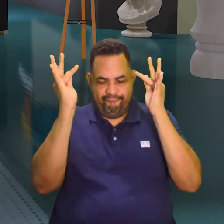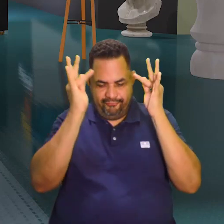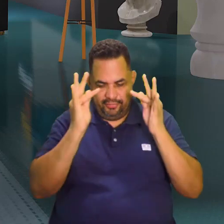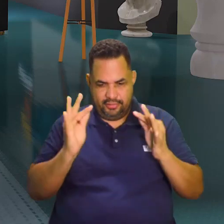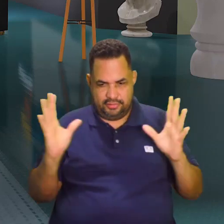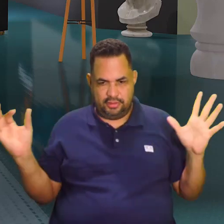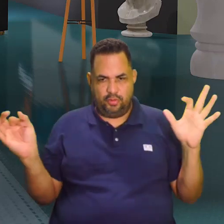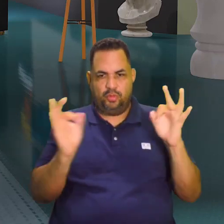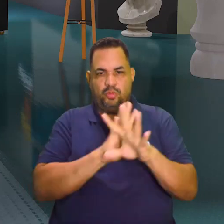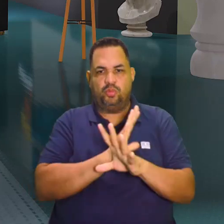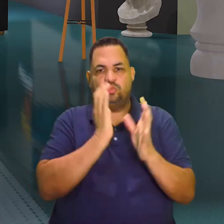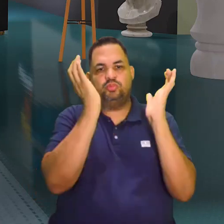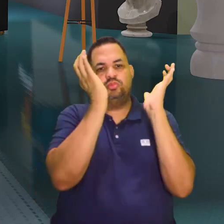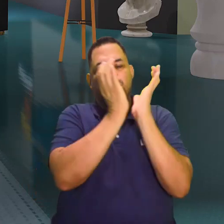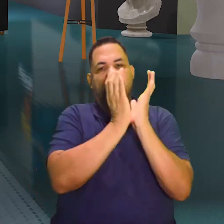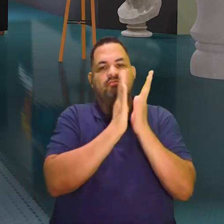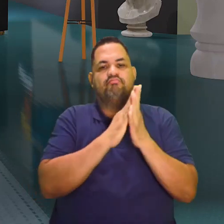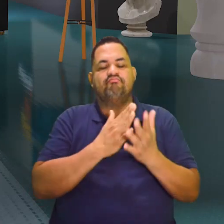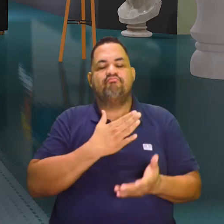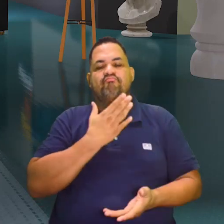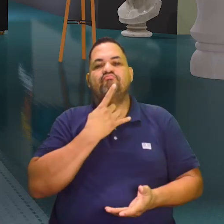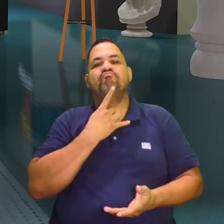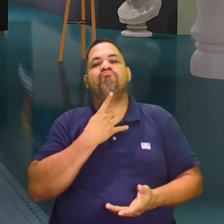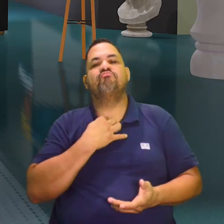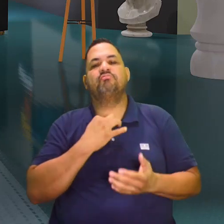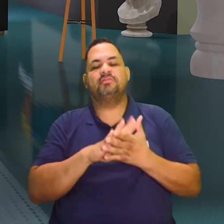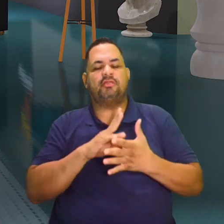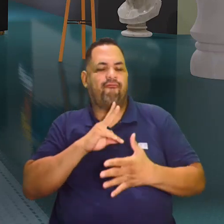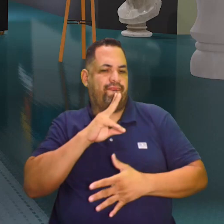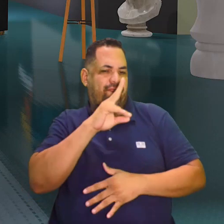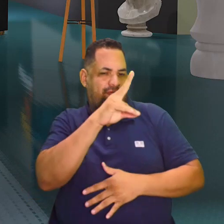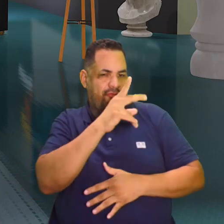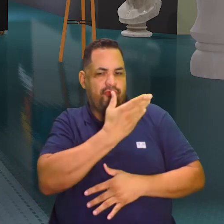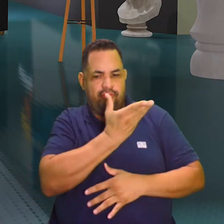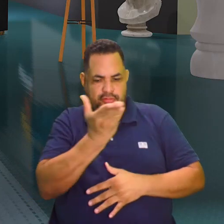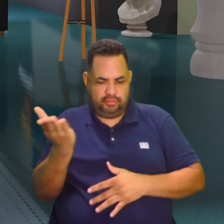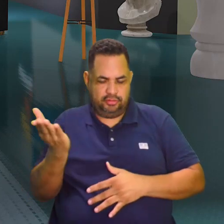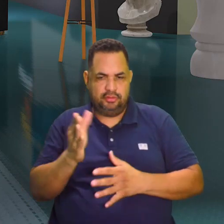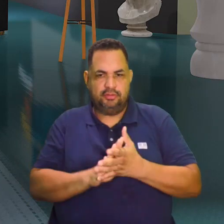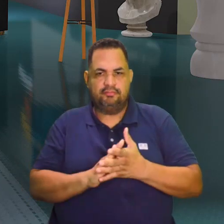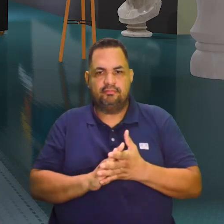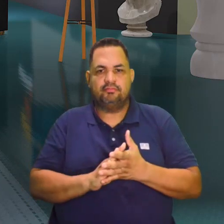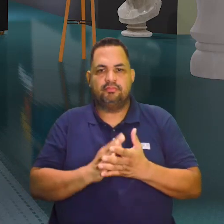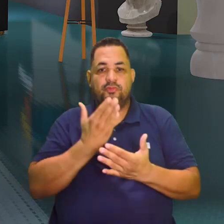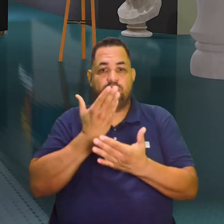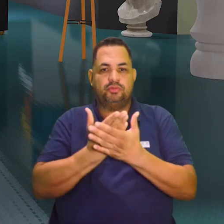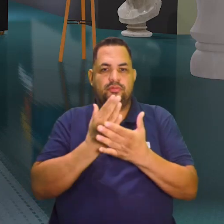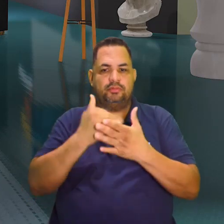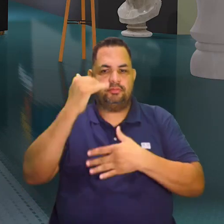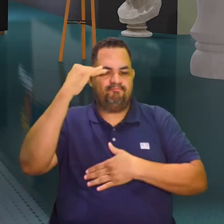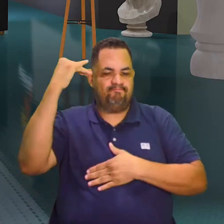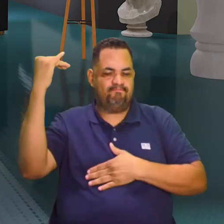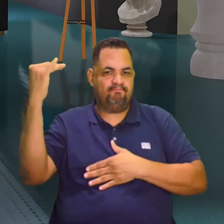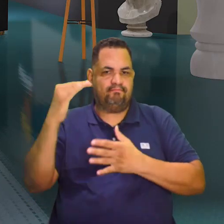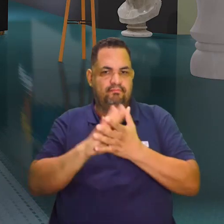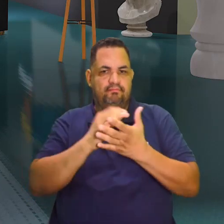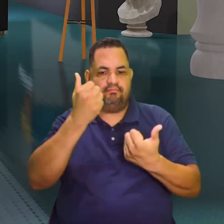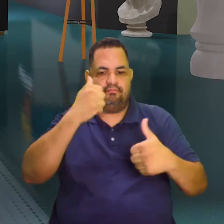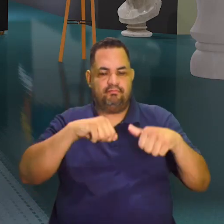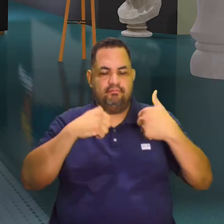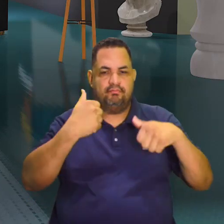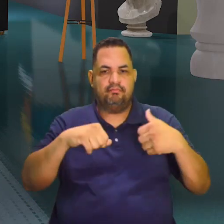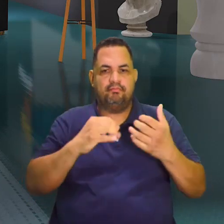esta unidade. Desejo que vocês estejam firmes e fortes nos estudos, certo? E tenham sucesso aí na